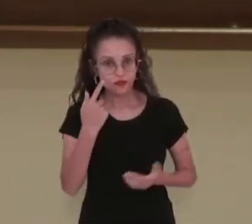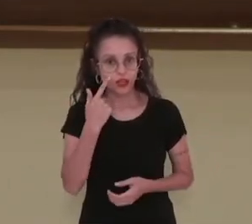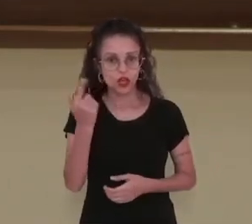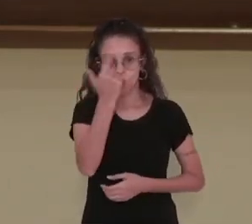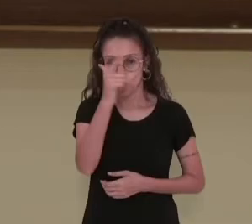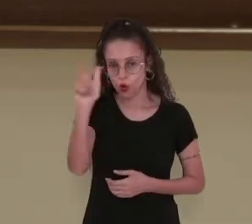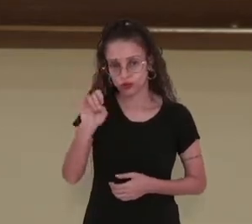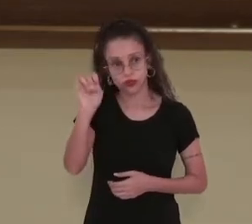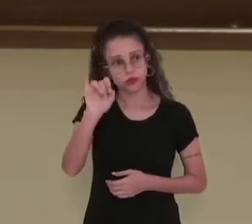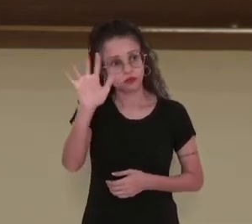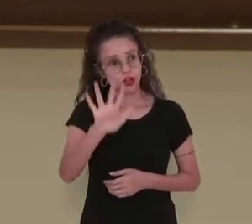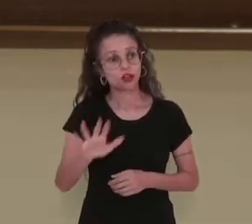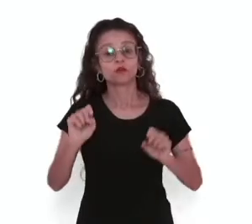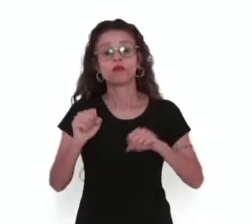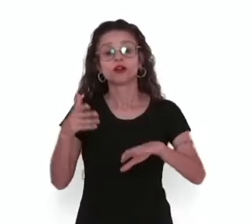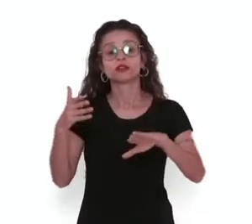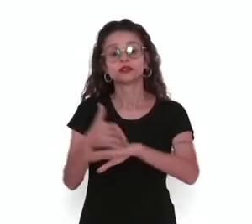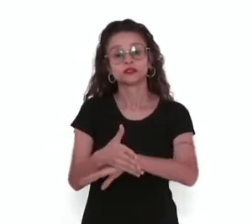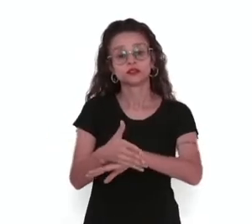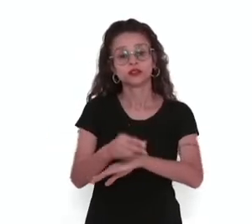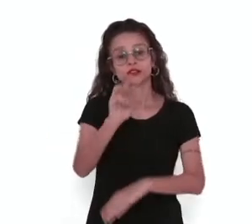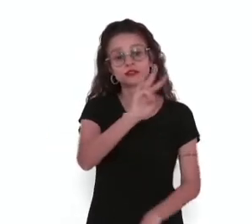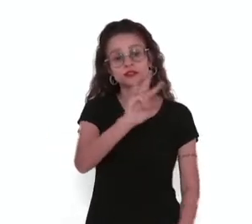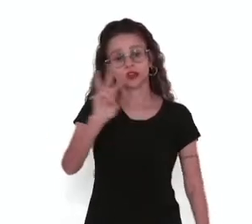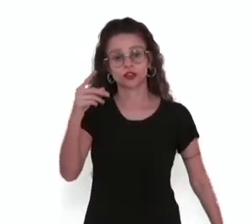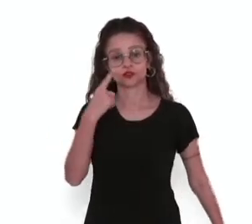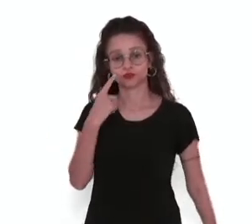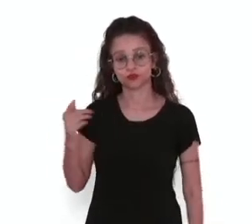imagens como essa, você pode acessar o